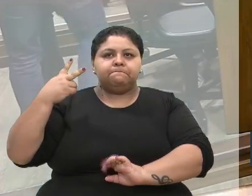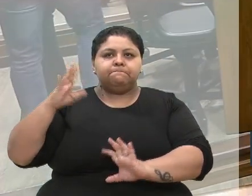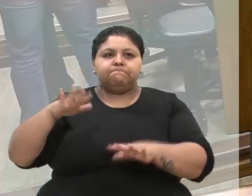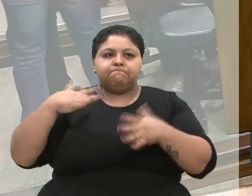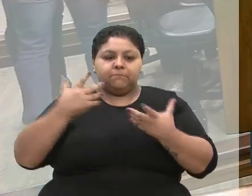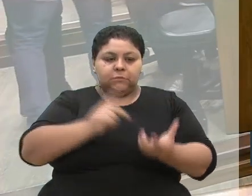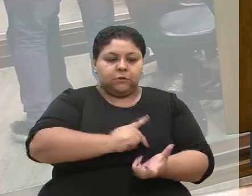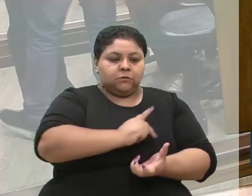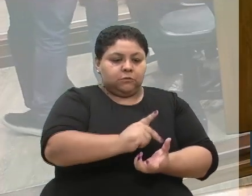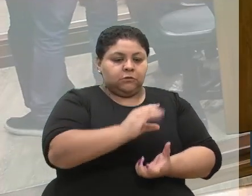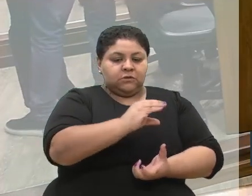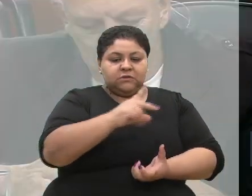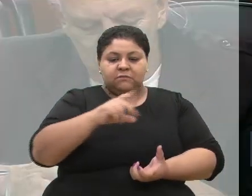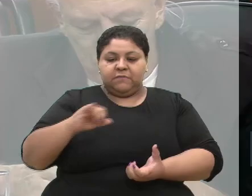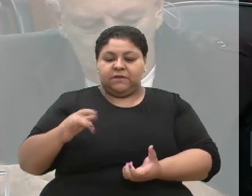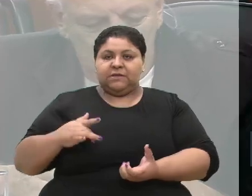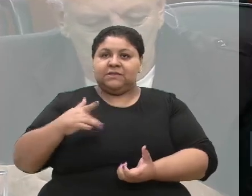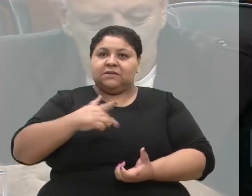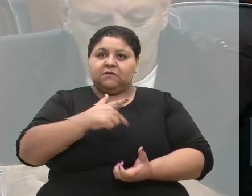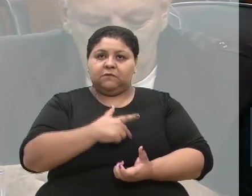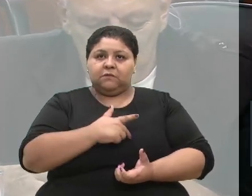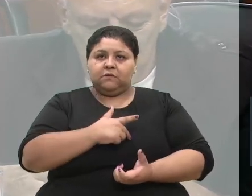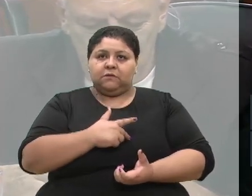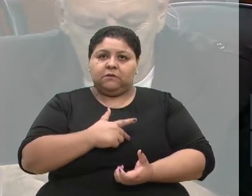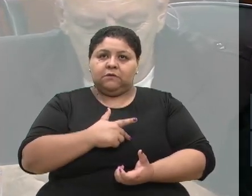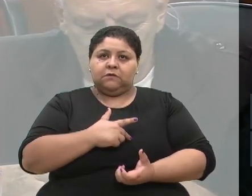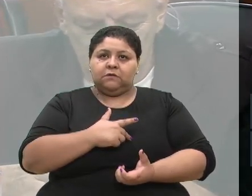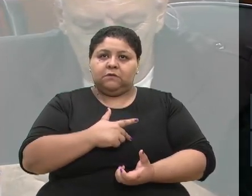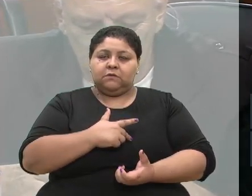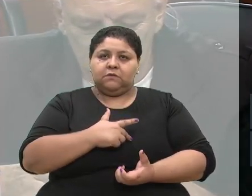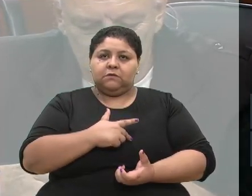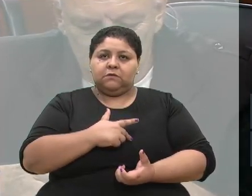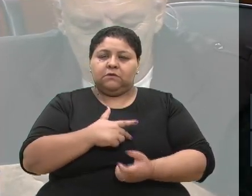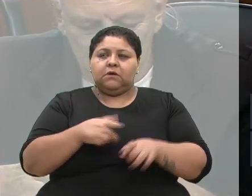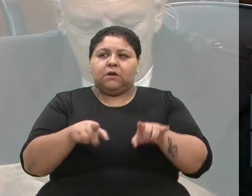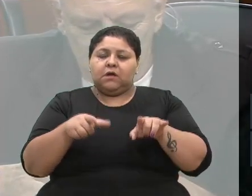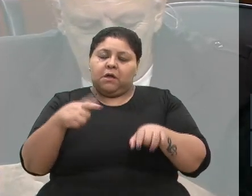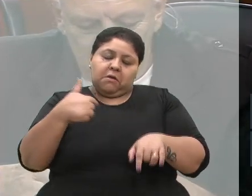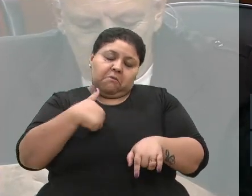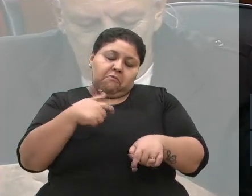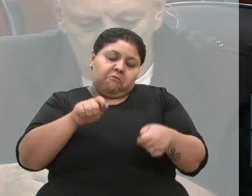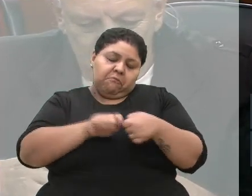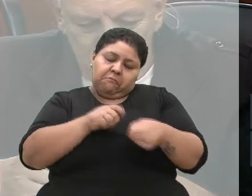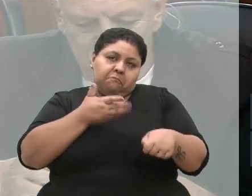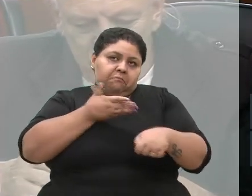presidente da CPI da Saúde, a qual estive por